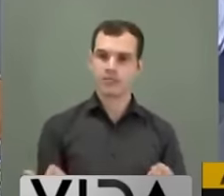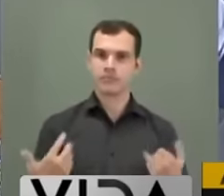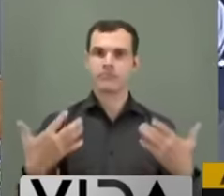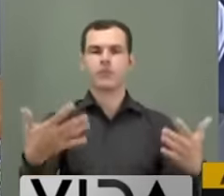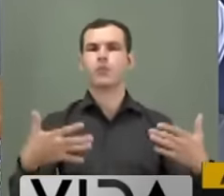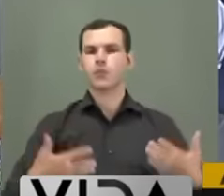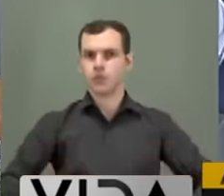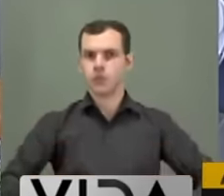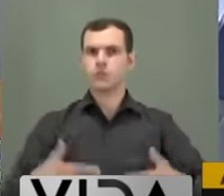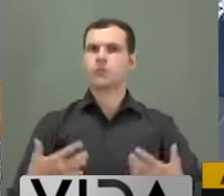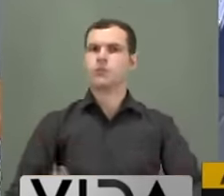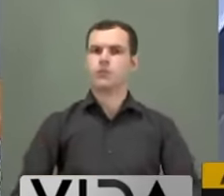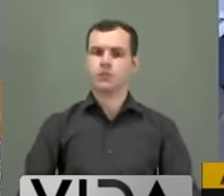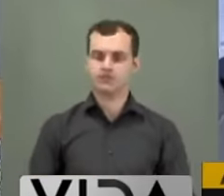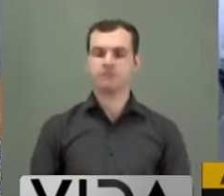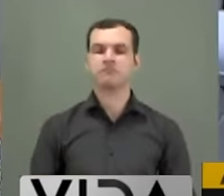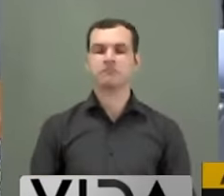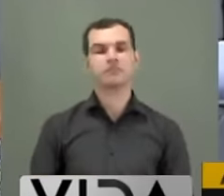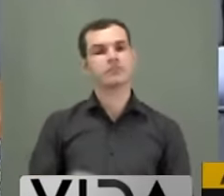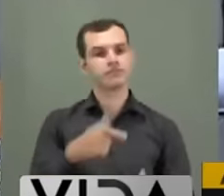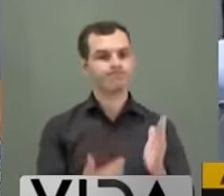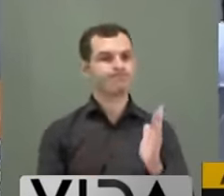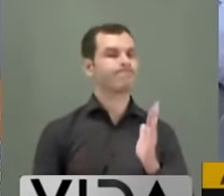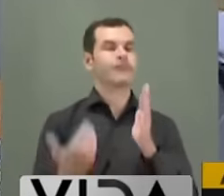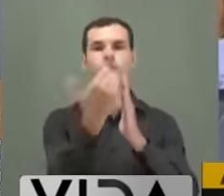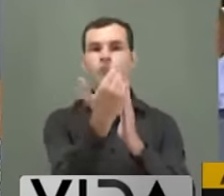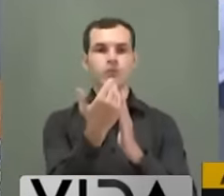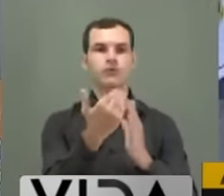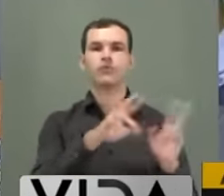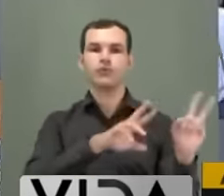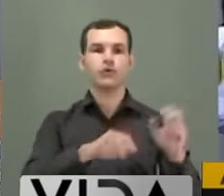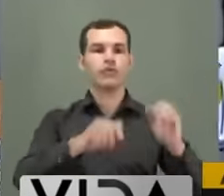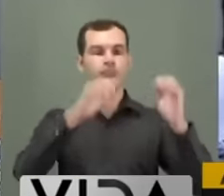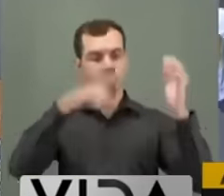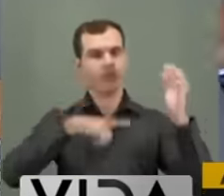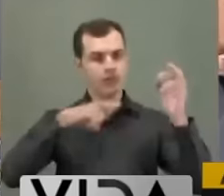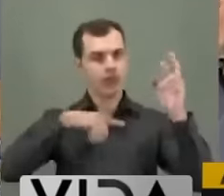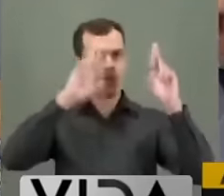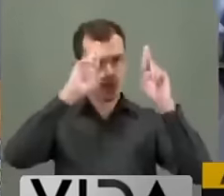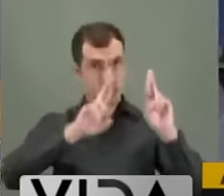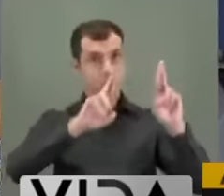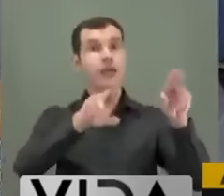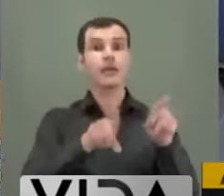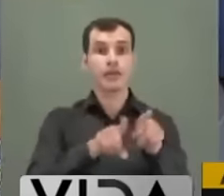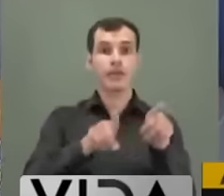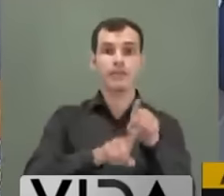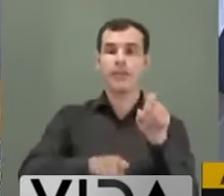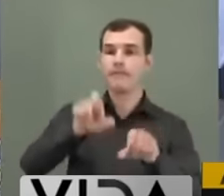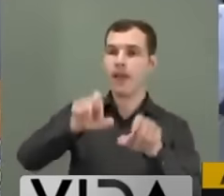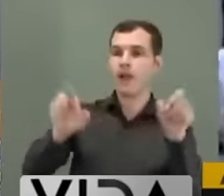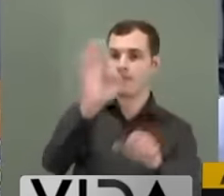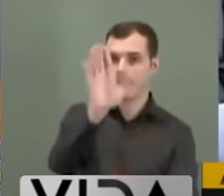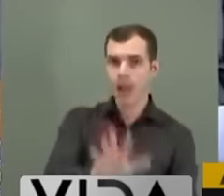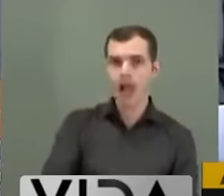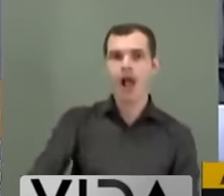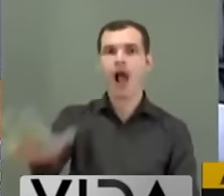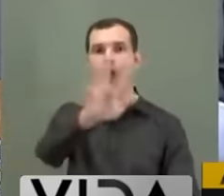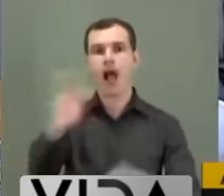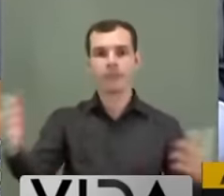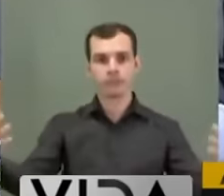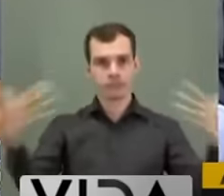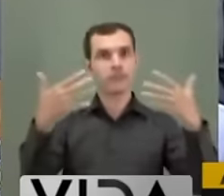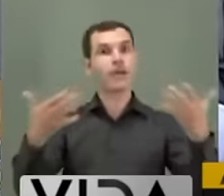altíssima aqui, de alto nível, de respeito e de audiência para com os brasileiros que estão nos acompanhando